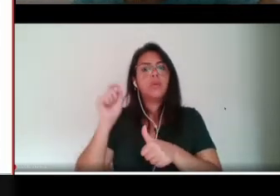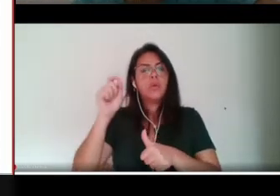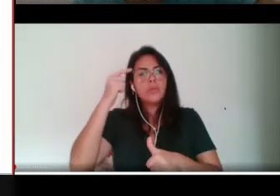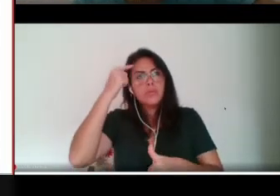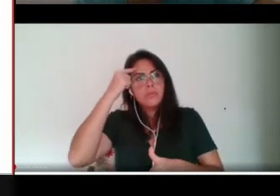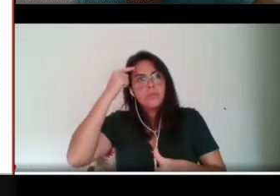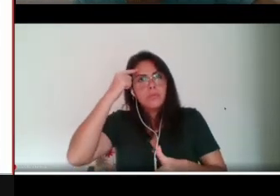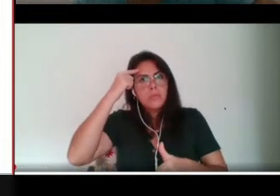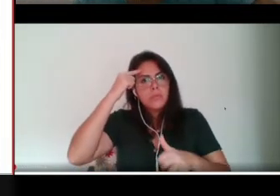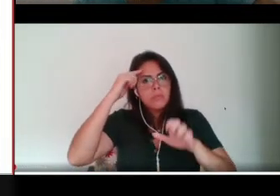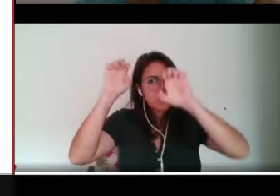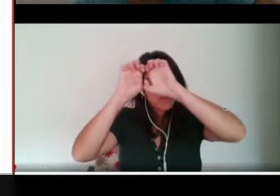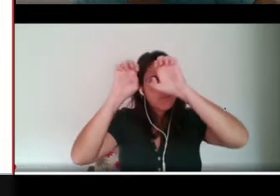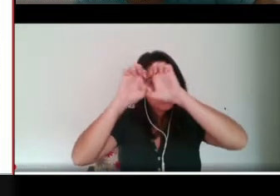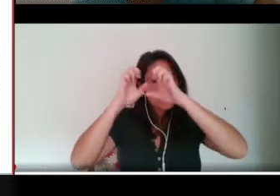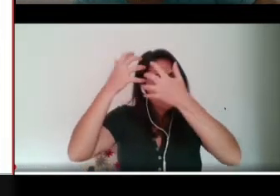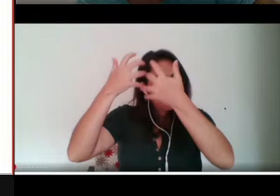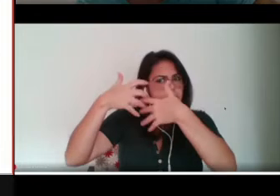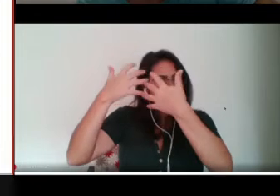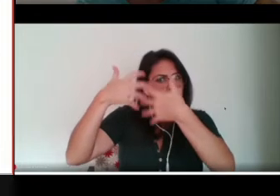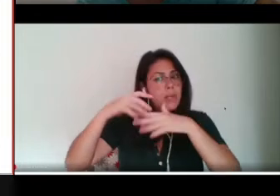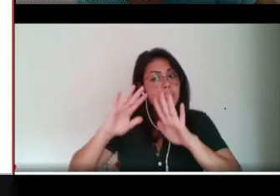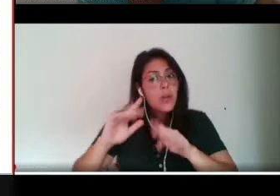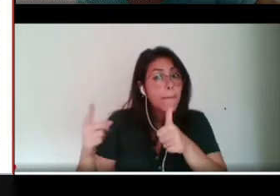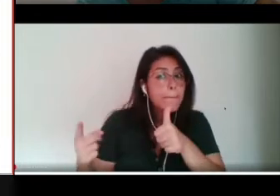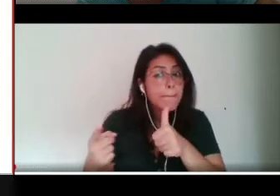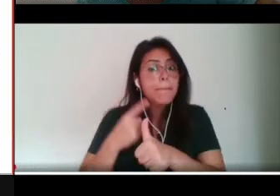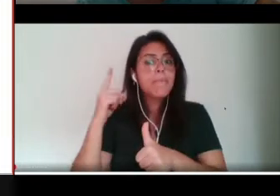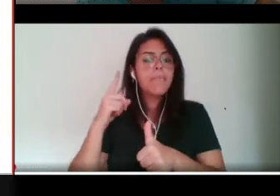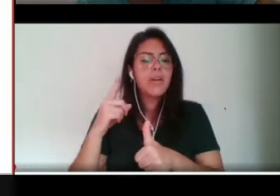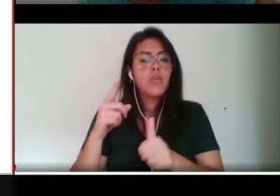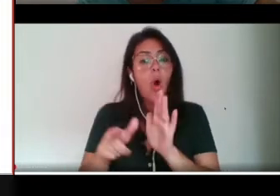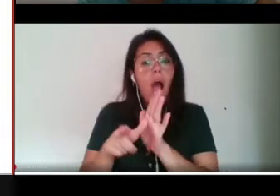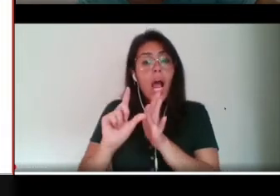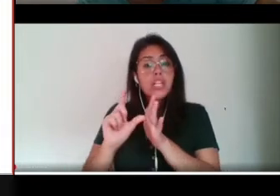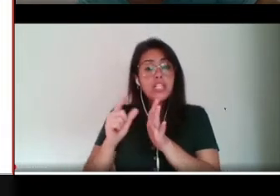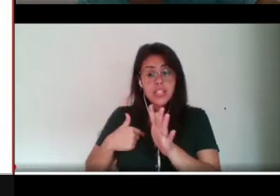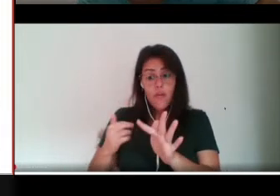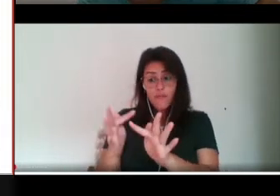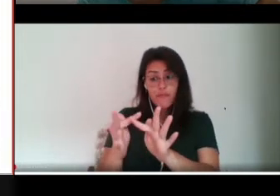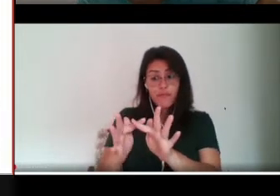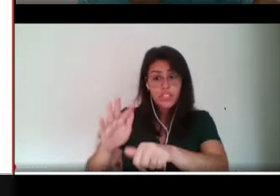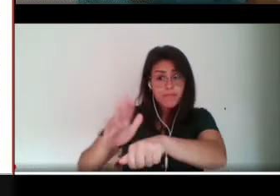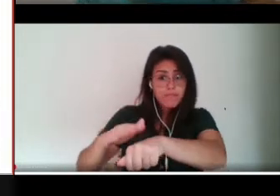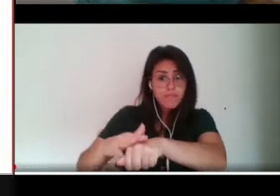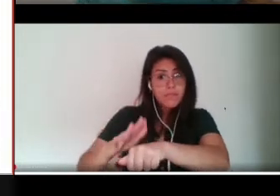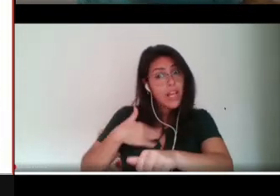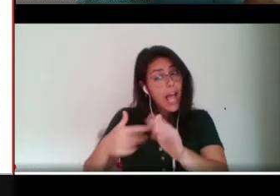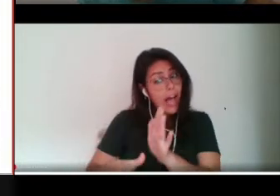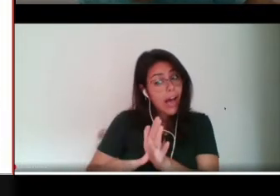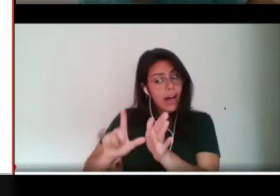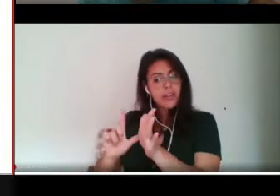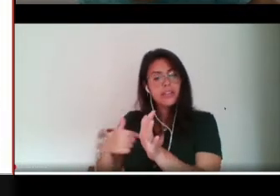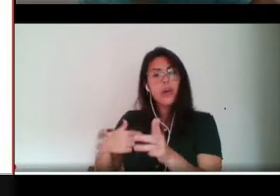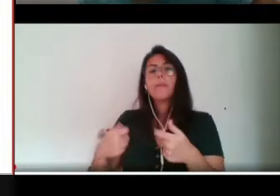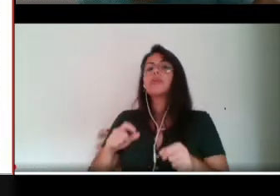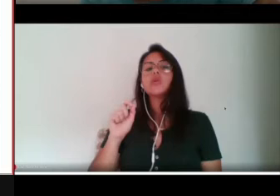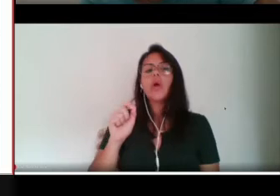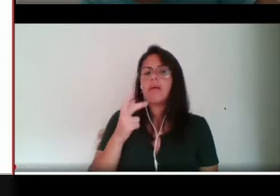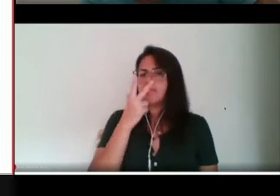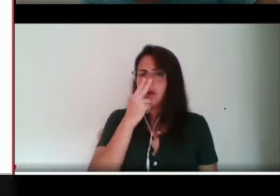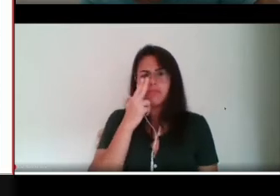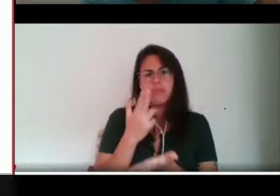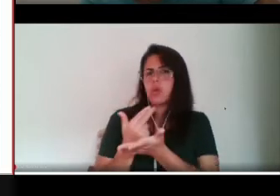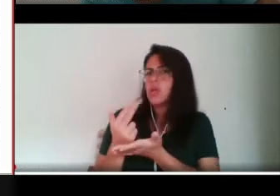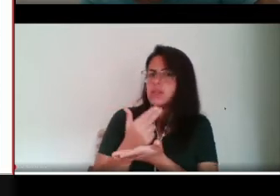qualquer problema de física, a primeira coisa que eu vou fazer é um esquema. É um desenho, é um gráfico, alguma coisa